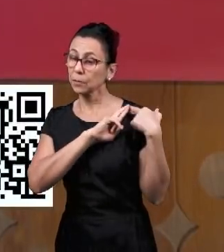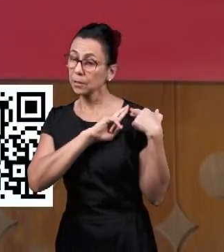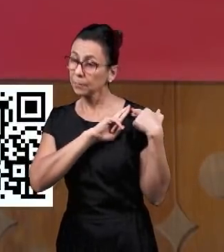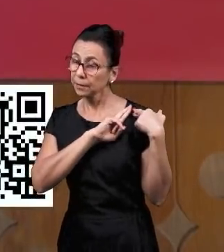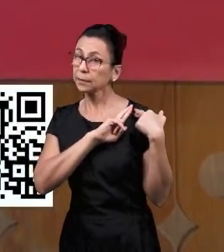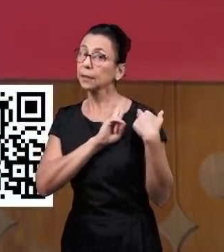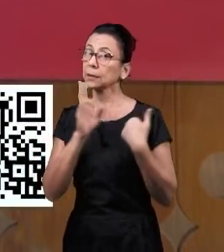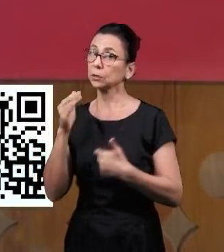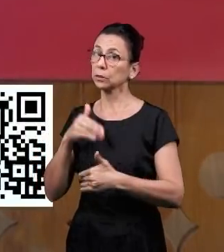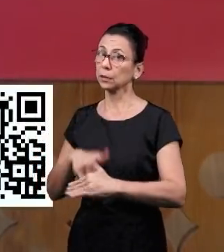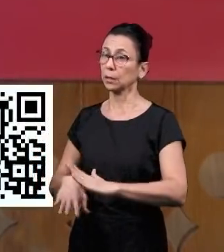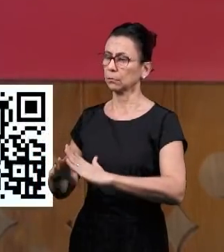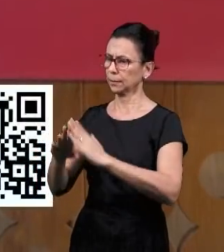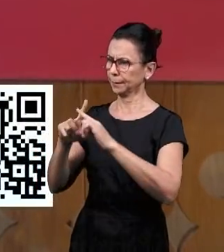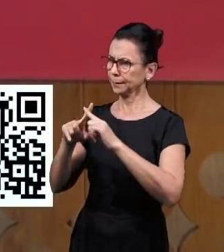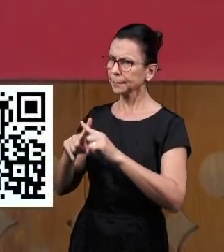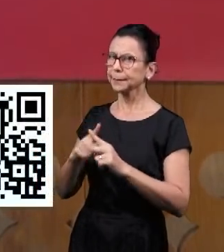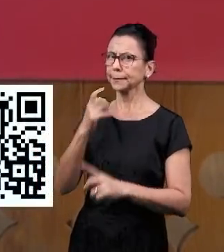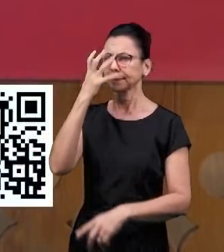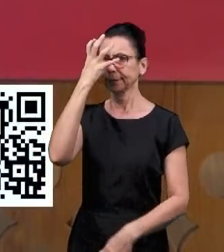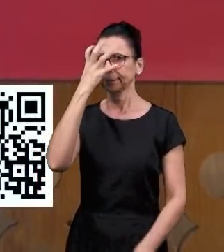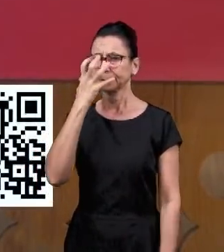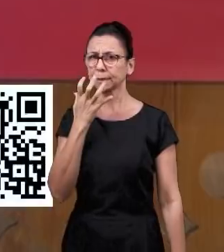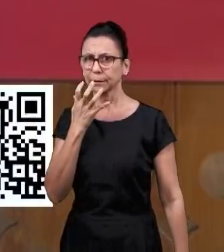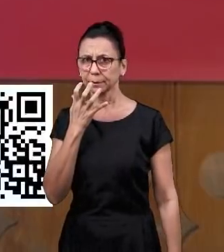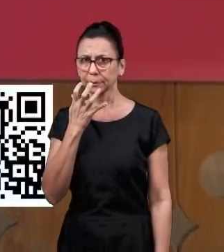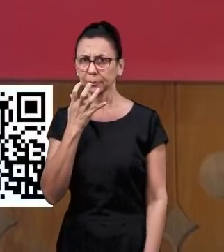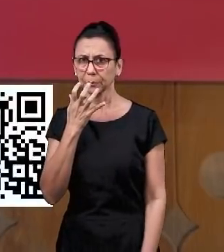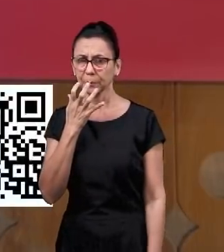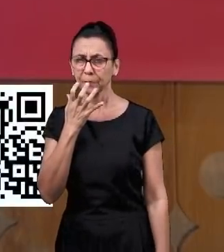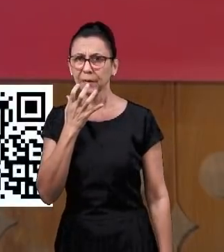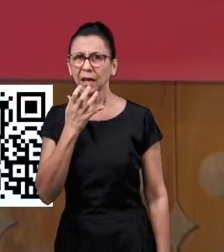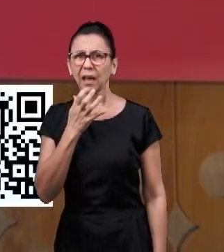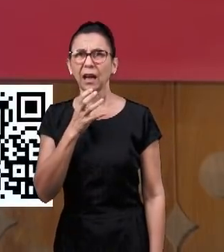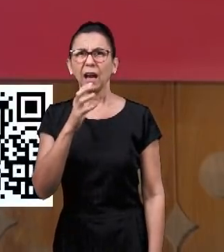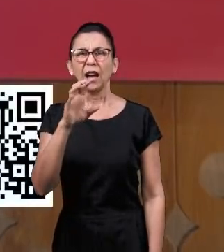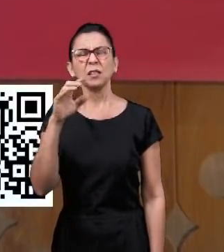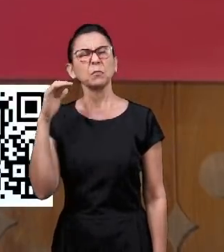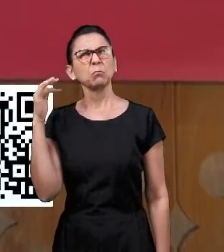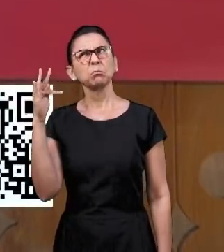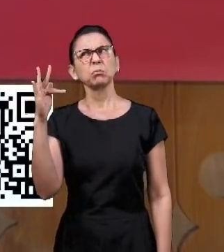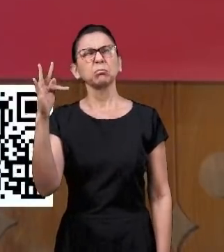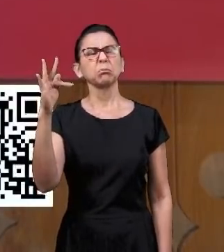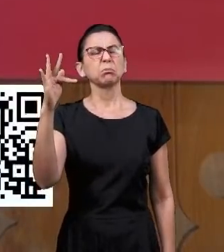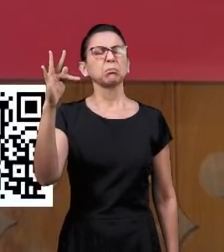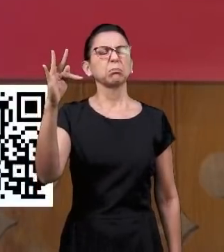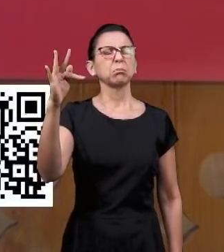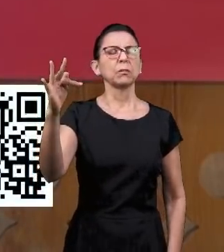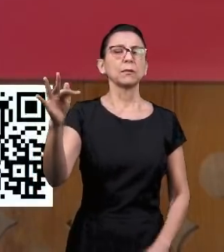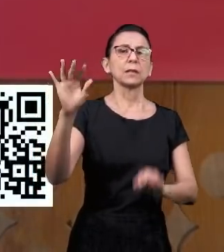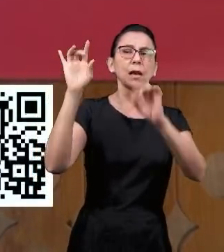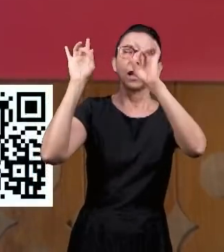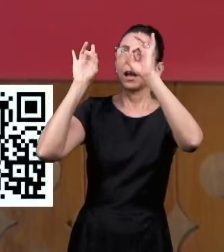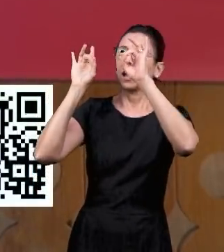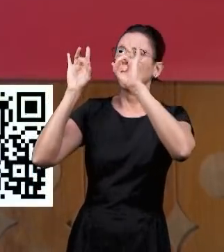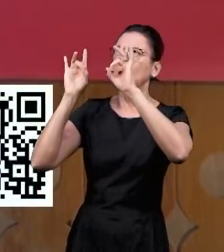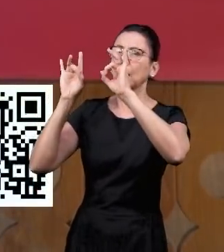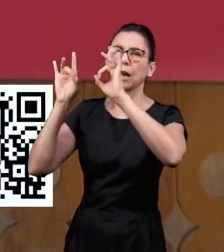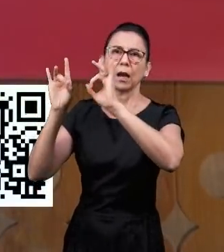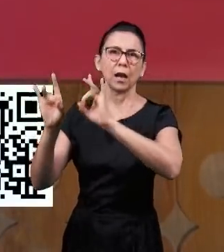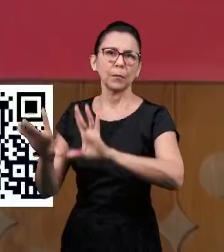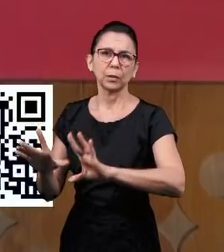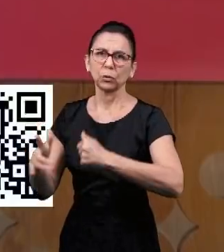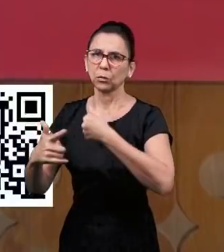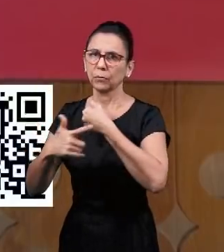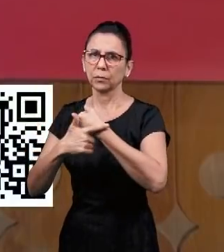corpo. Quando você abandona essa função, você se desliga, e Pedro diz assim, o que desligar na terra será